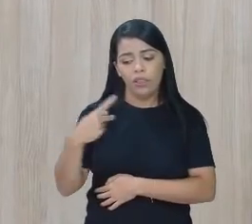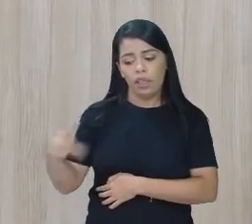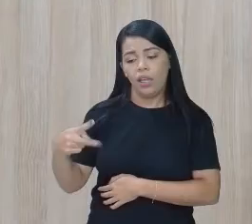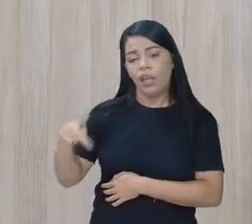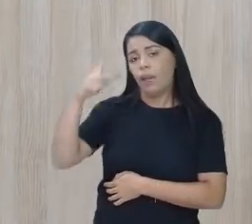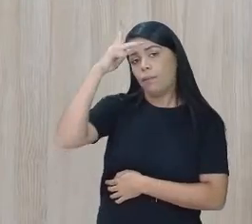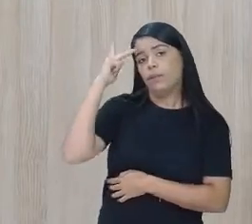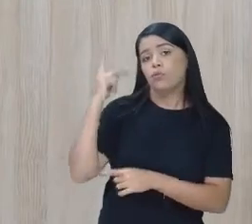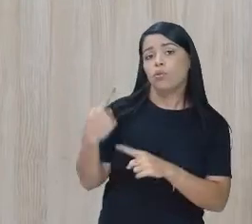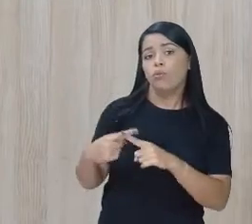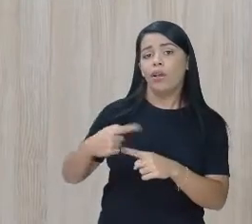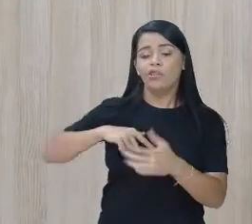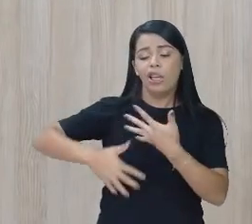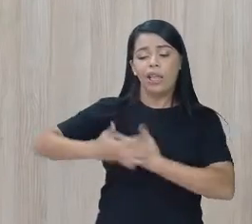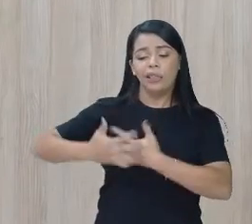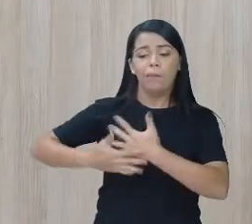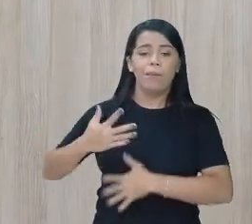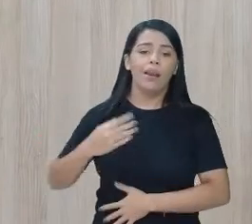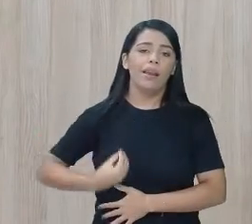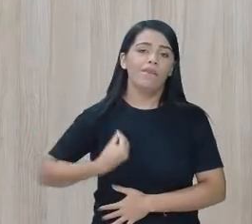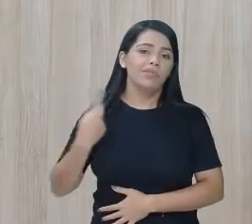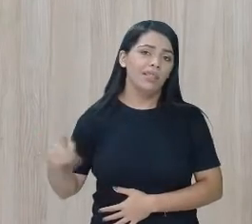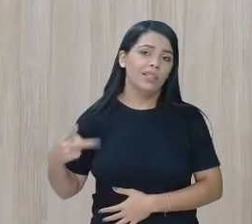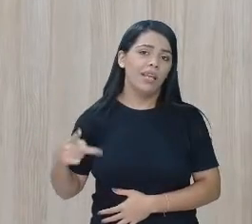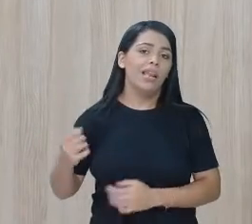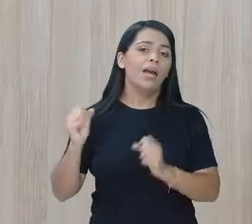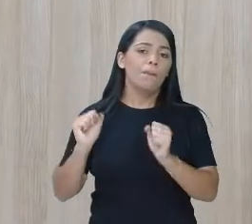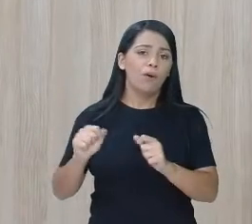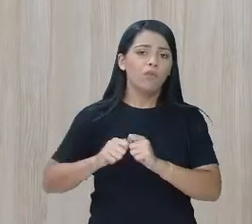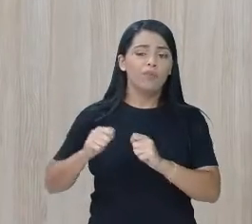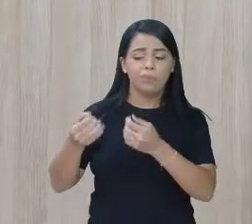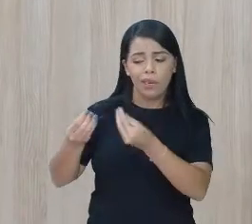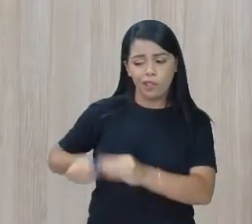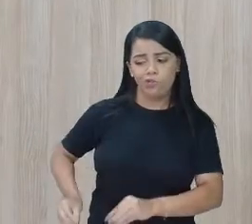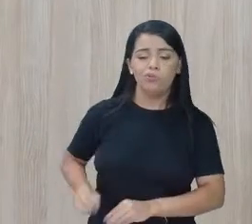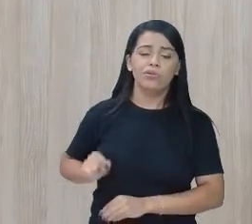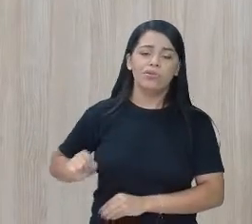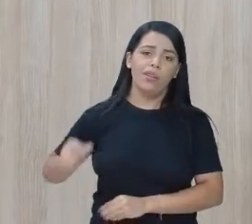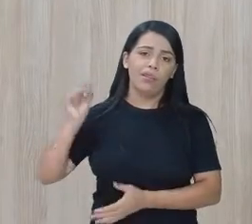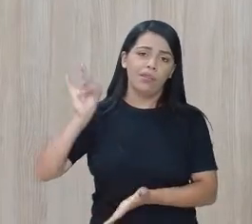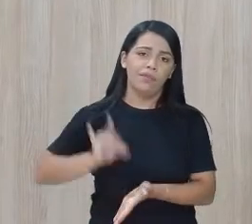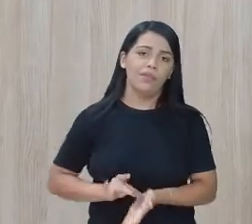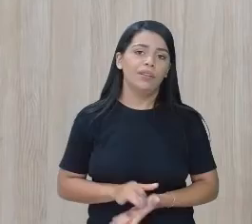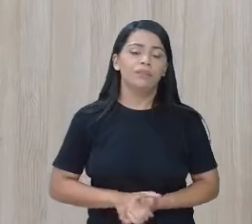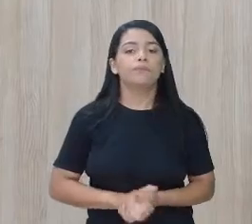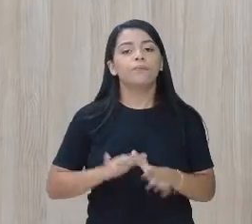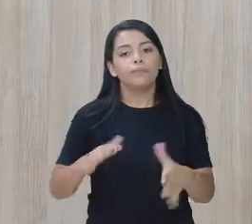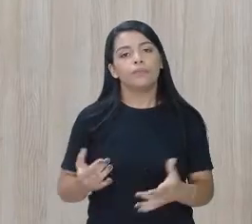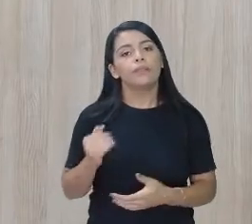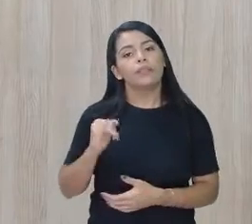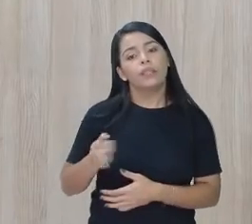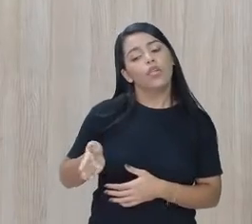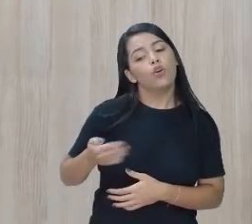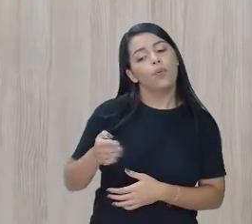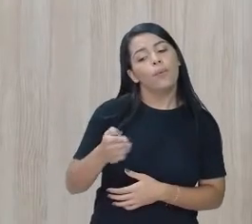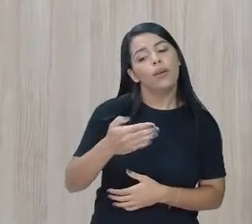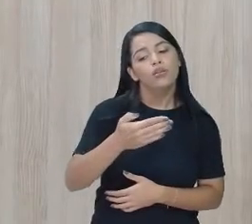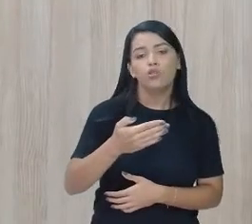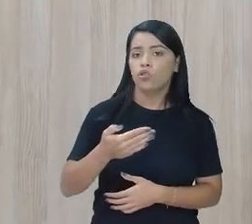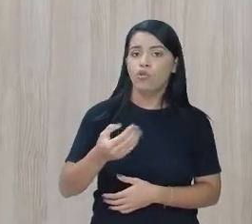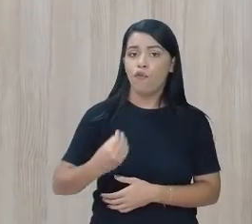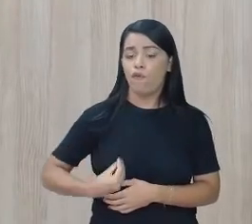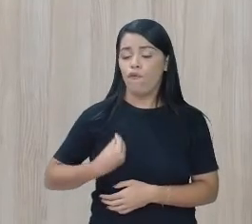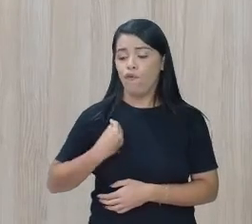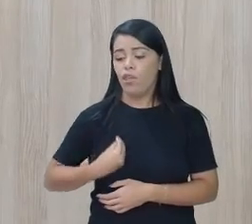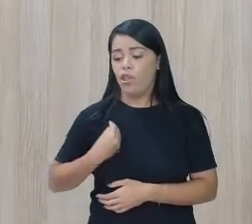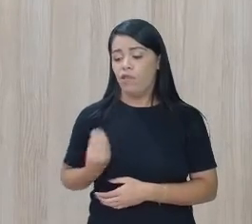quê? Atrapalhar a vida dela e pode prejudicar de verdade a vida dela. Se o peixinho não mora na terra, mora